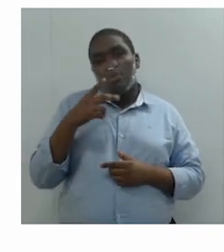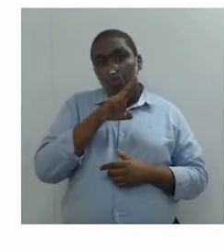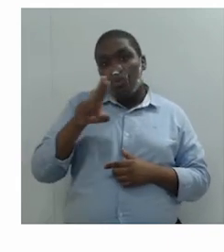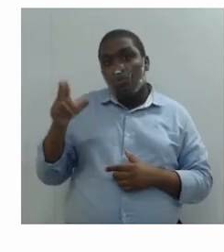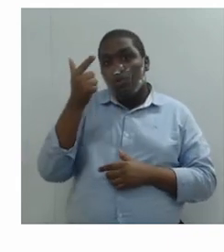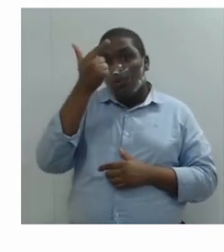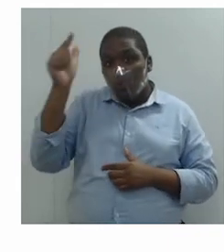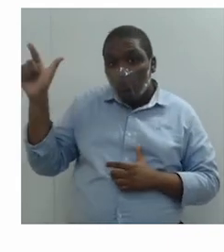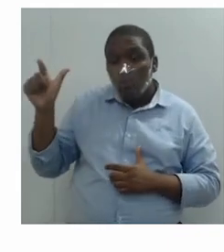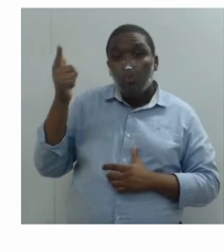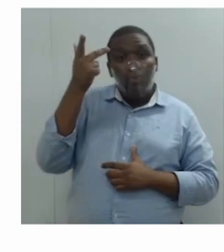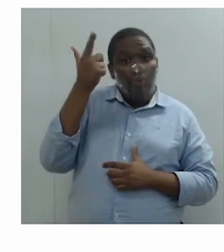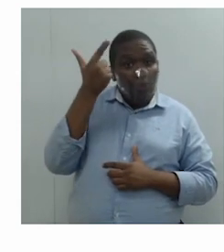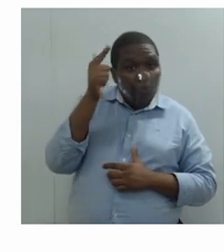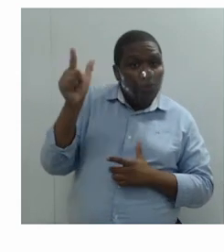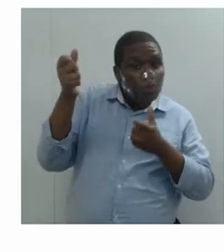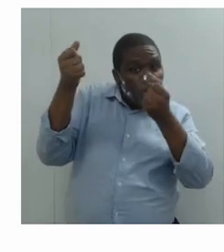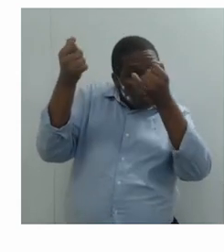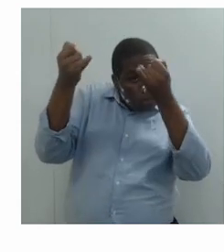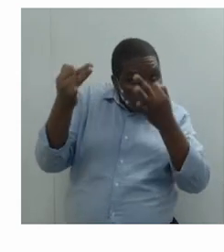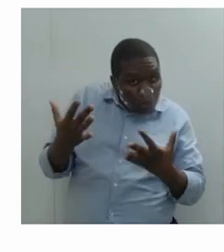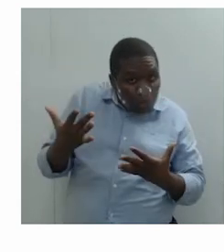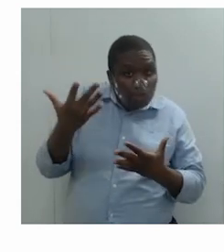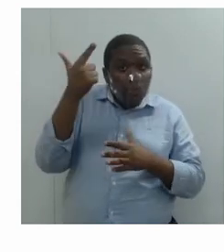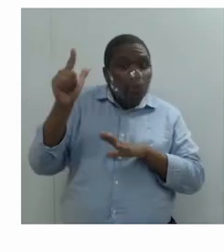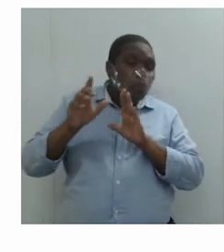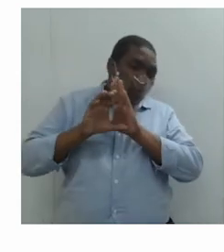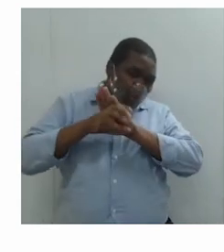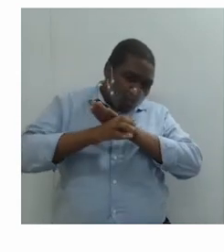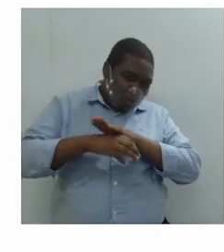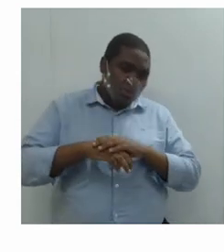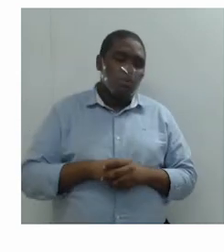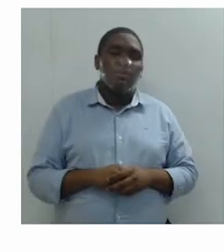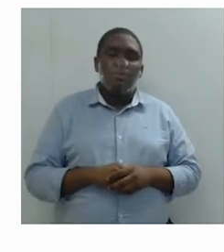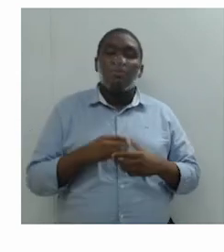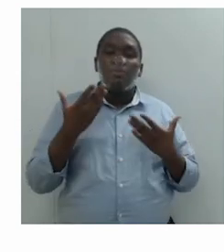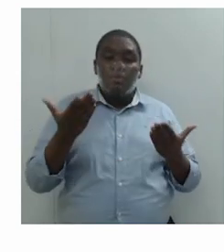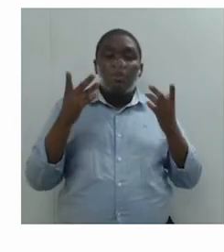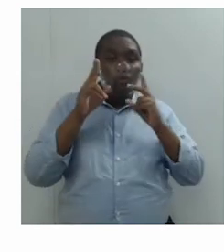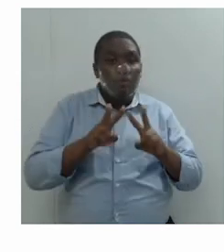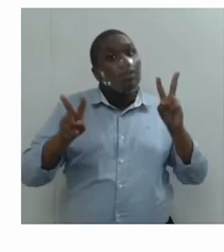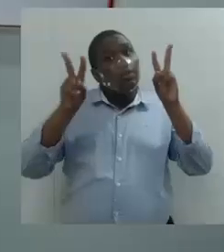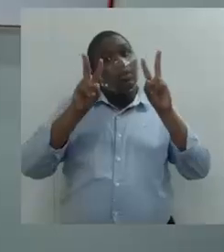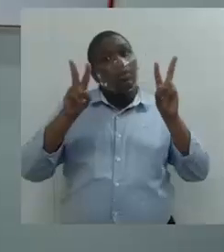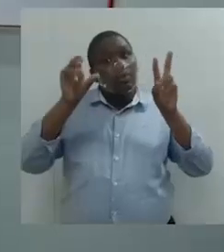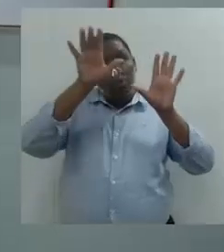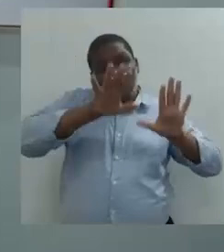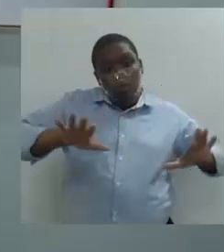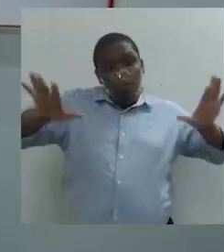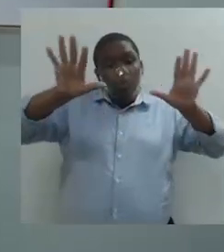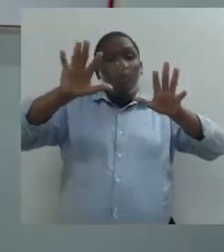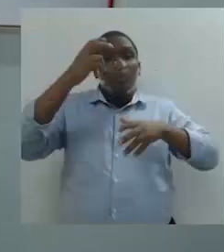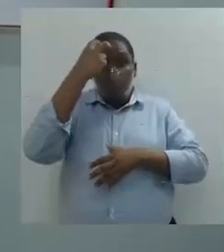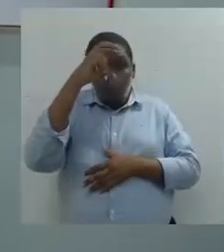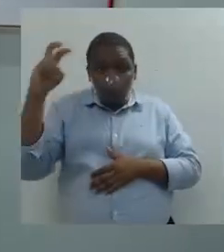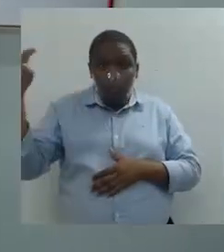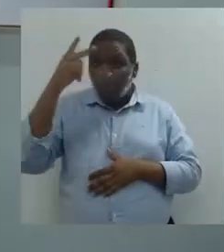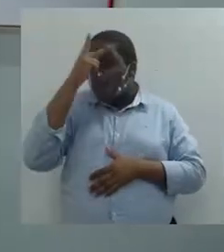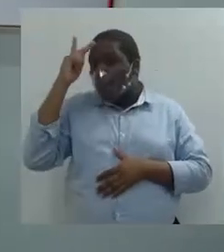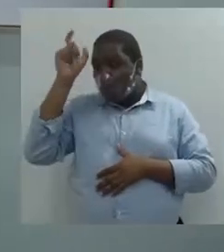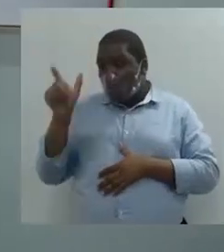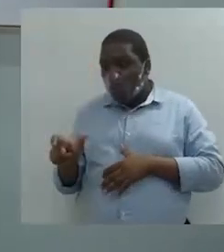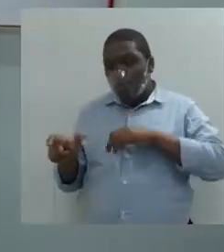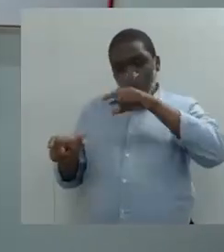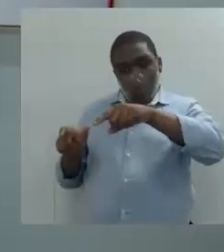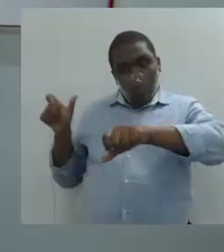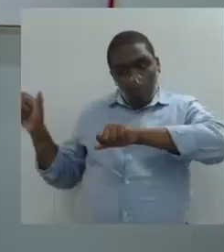nome, outra definição. Toda paisagem cultural é aquela modificada pelo homem. Então ela vai se